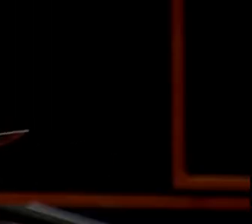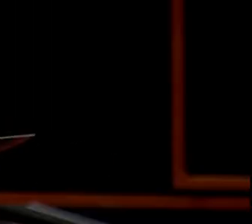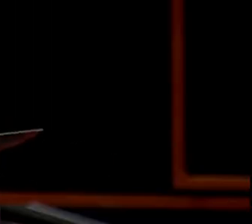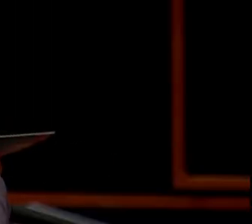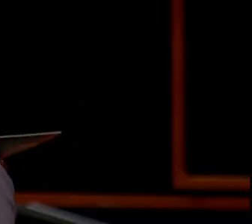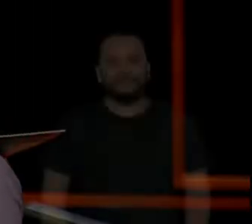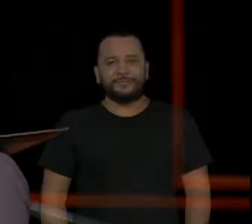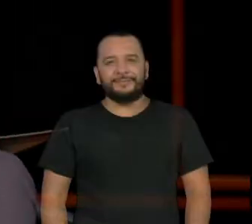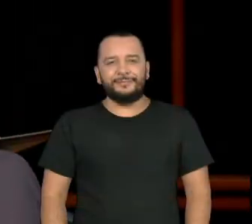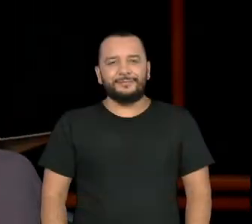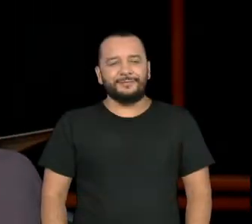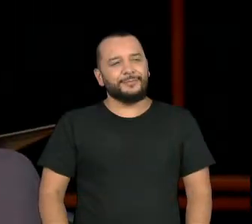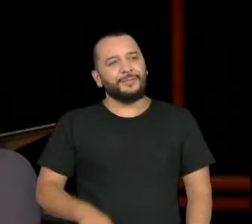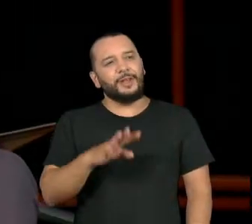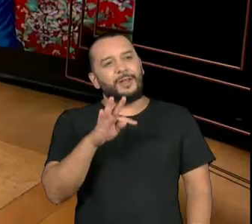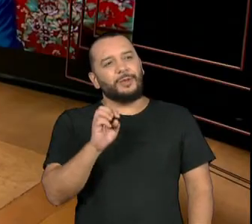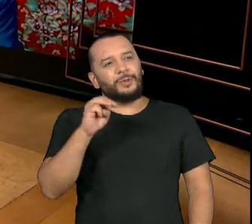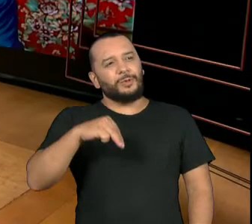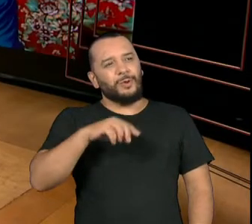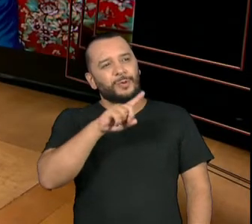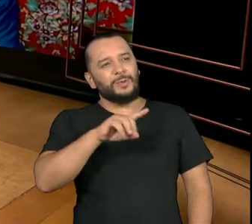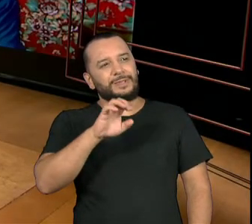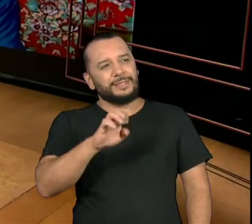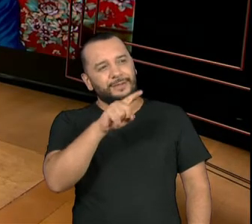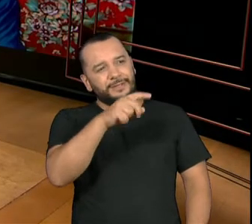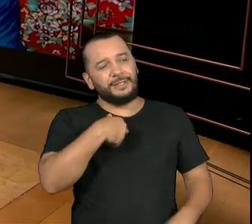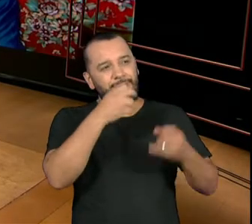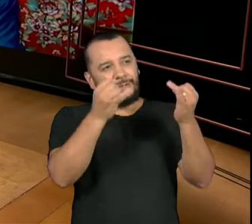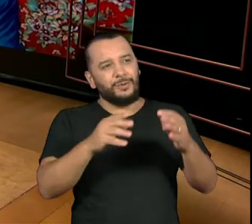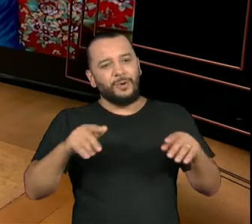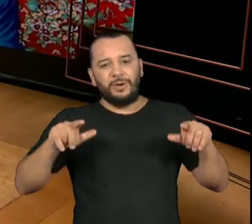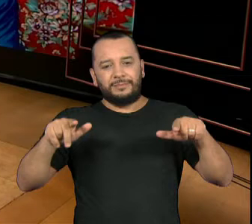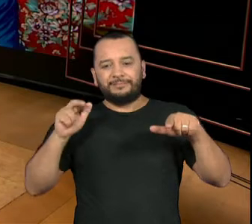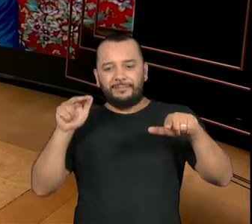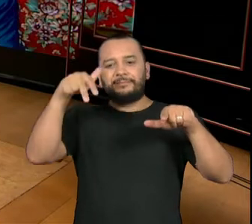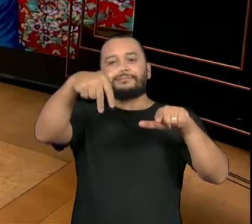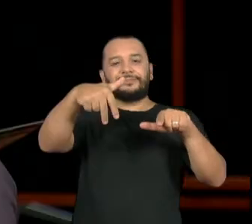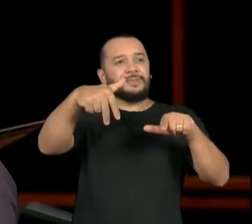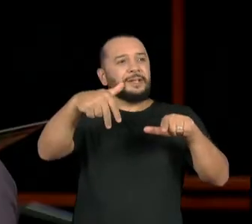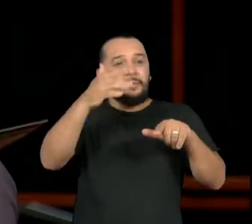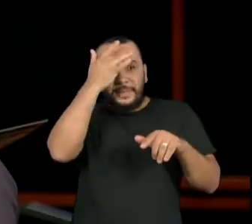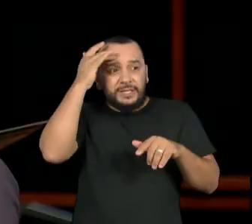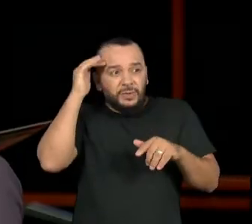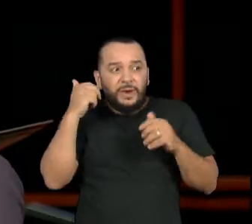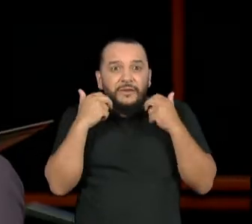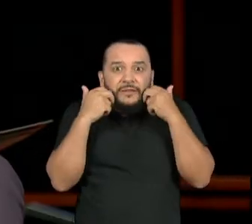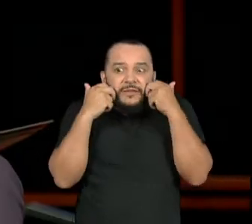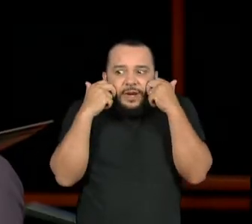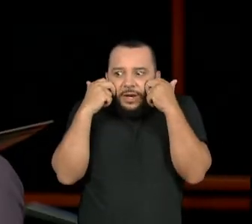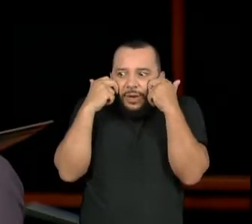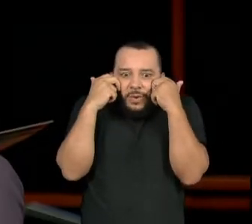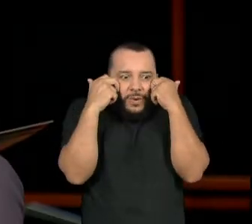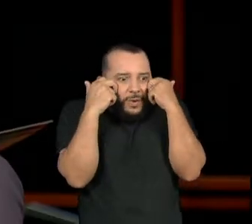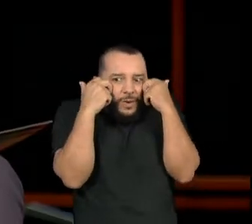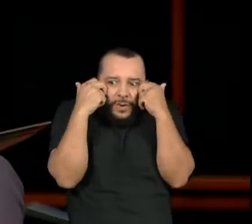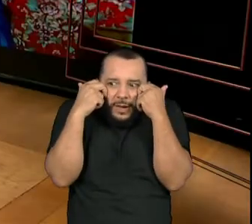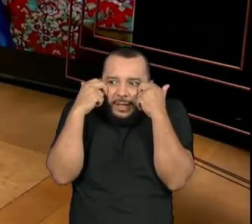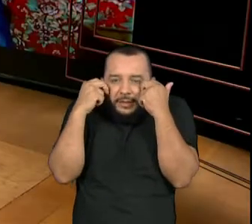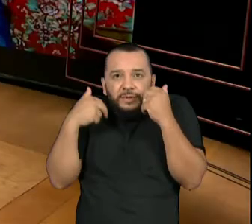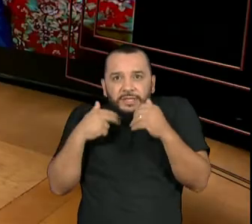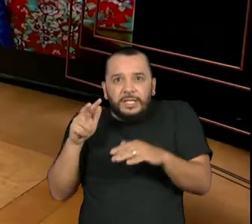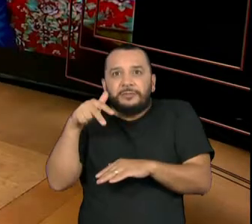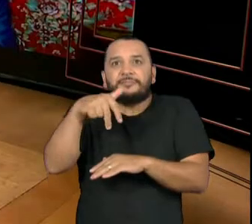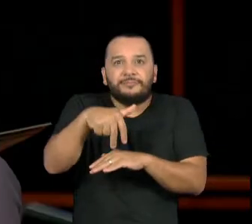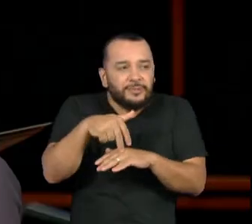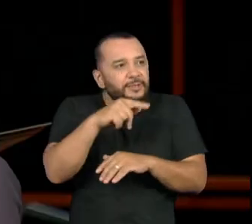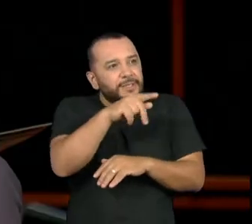Tom Zé, você costuma dizer que o palco é o lugar do tímido e que você aprendeu isso observando o